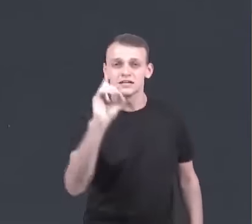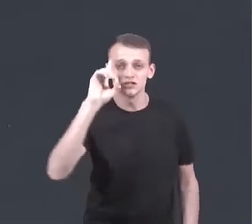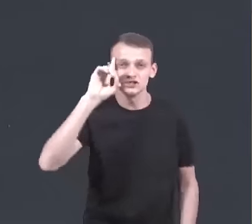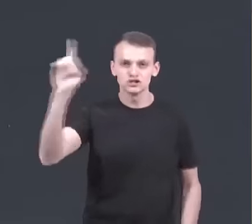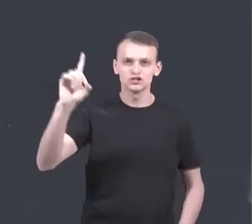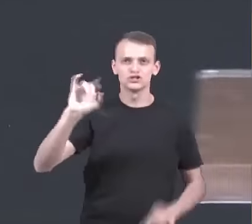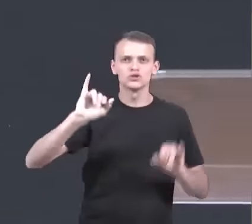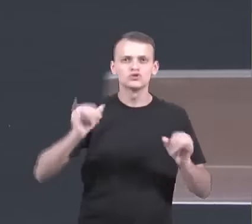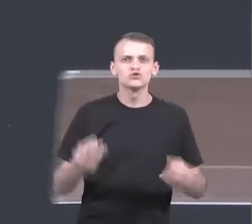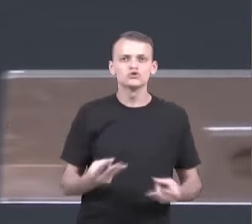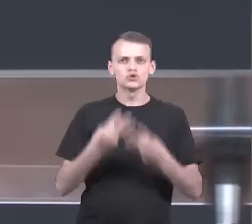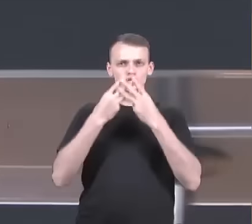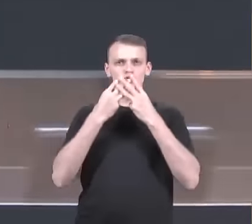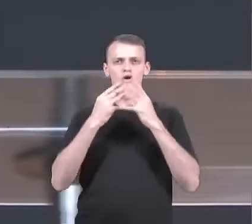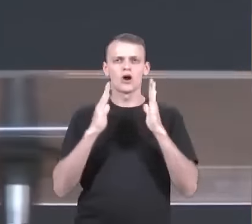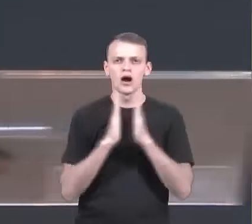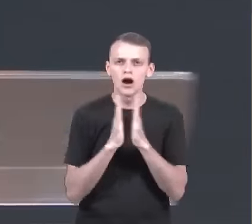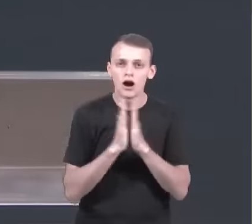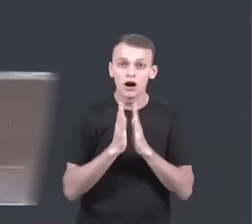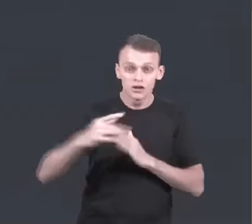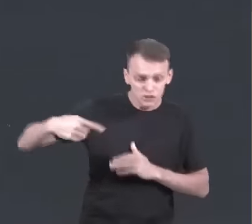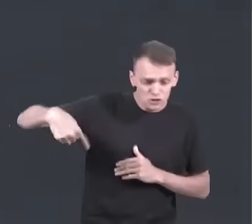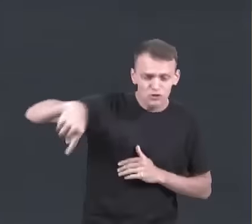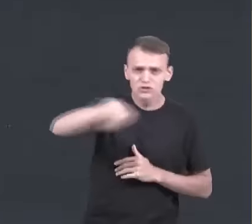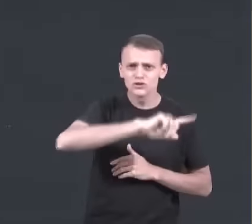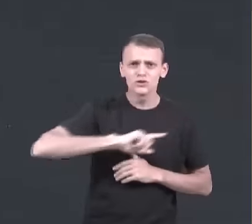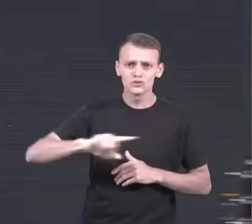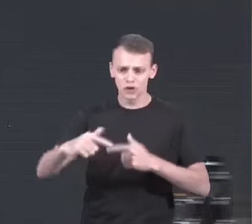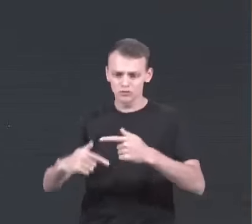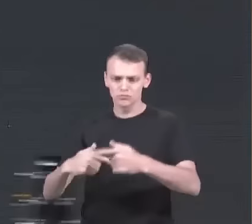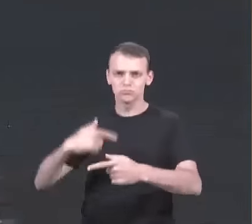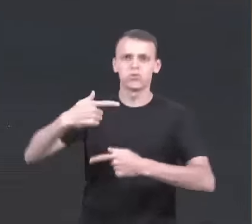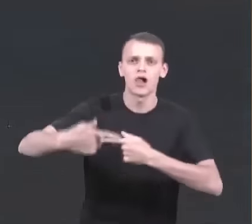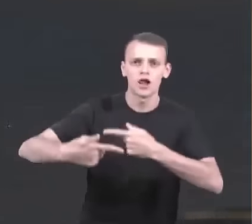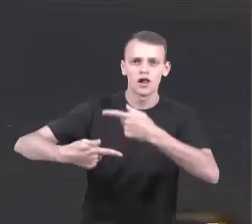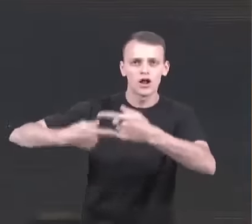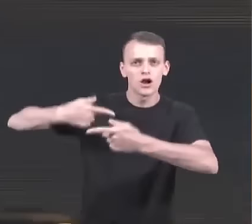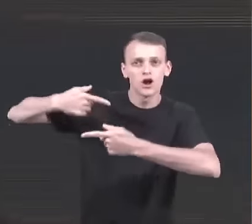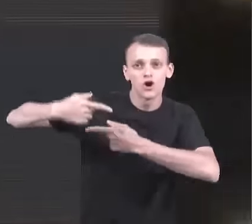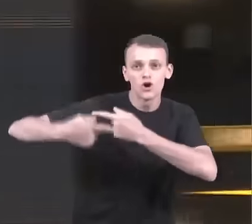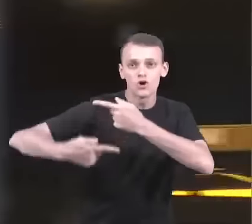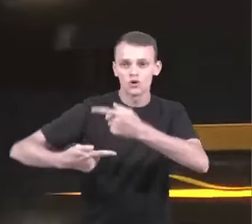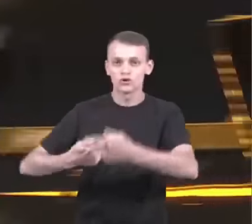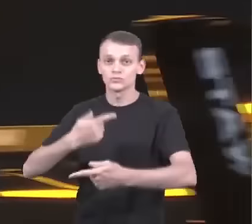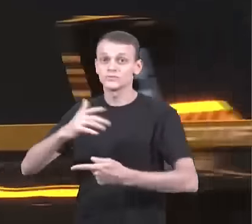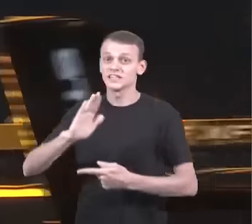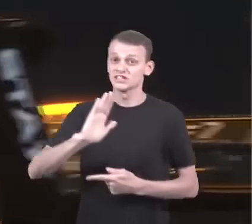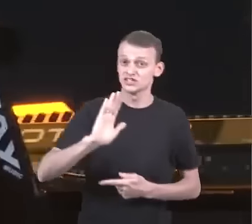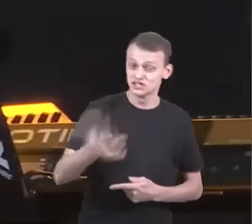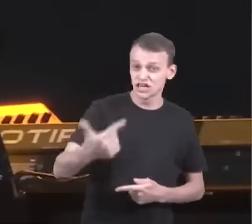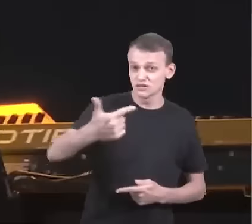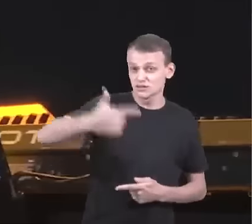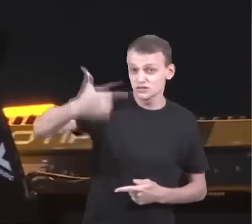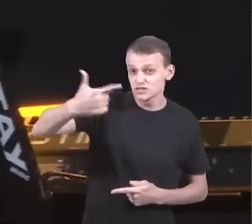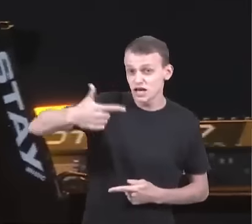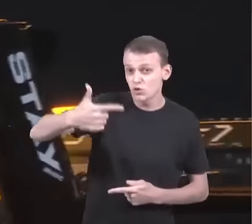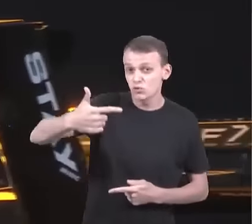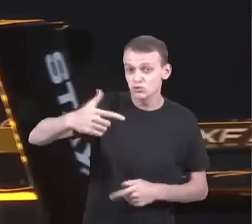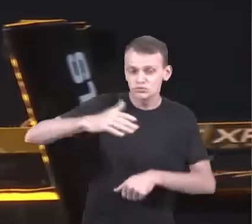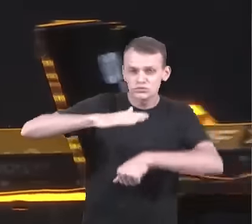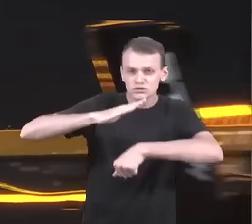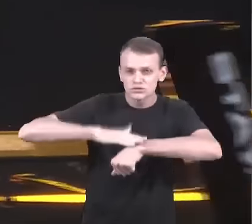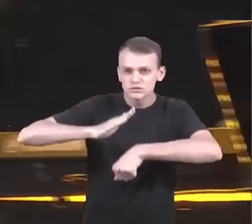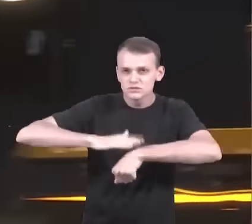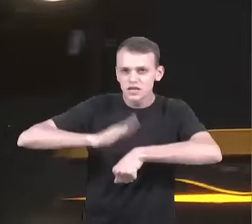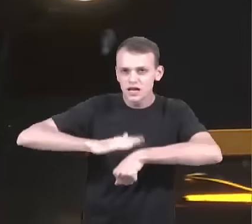jejum, em oração. Nós estamos mudando de ciclo, estamos mudando de semestre, estamos entrando no segundo turno, no segundo